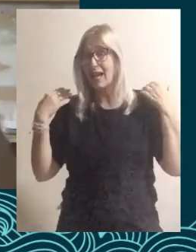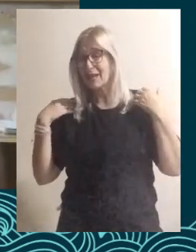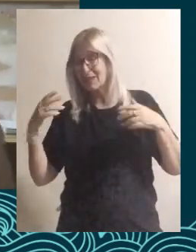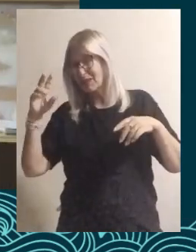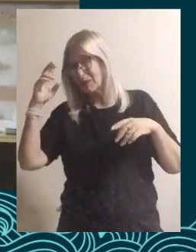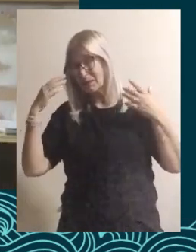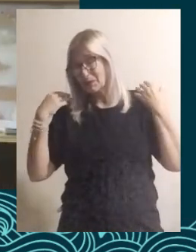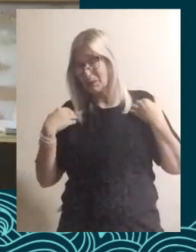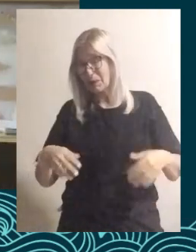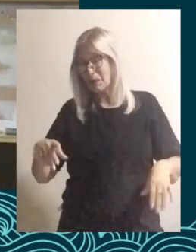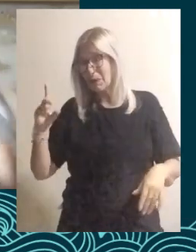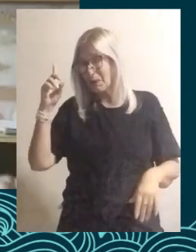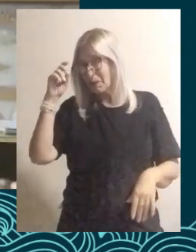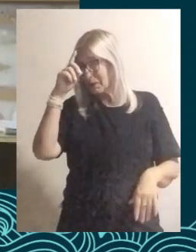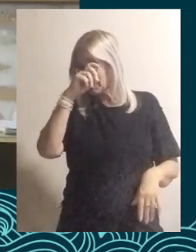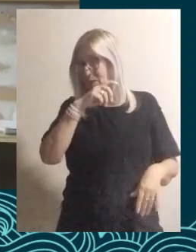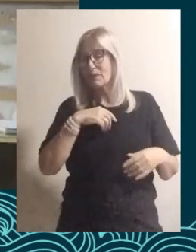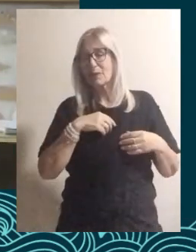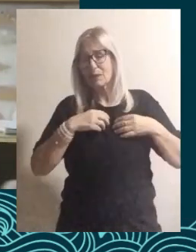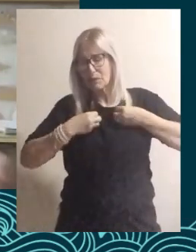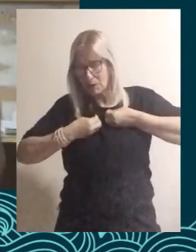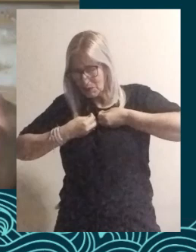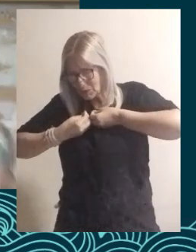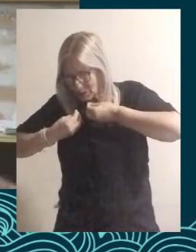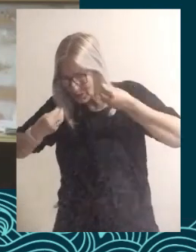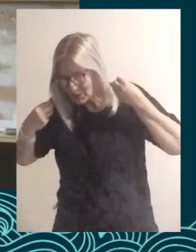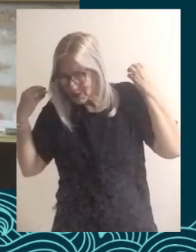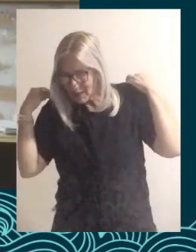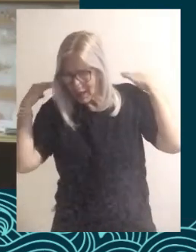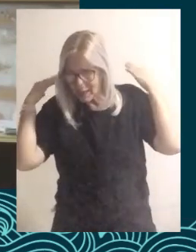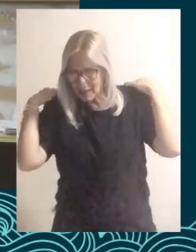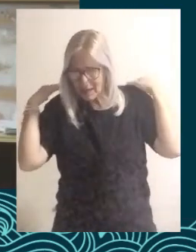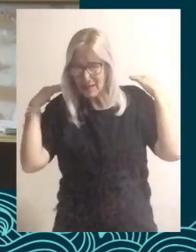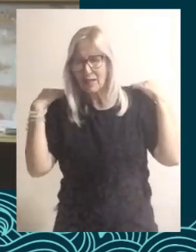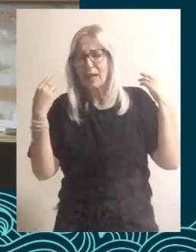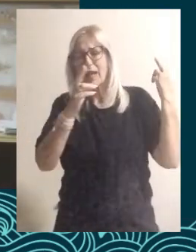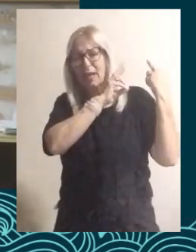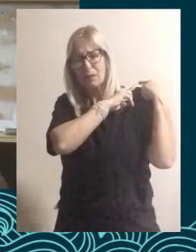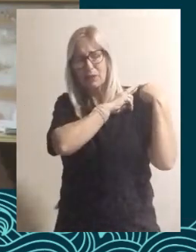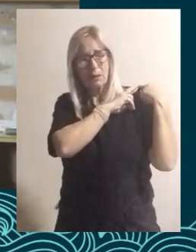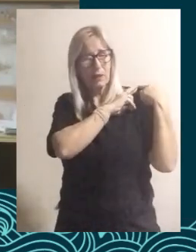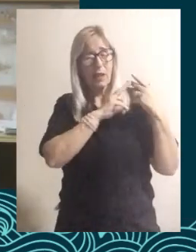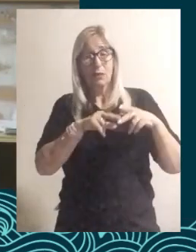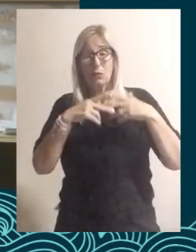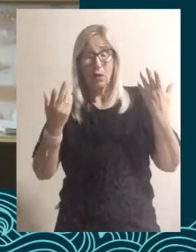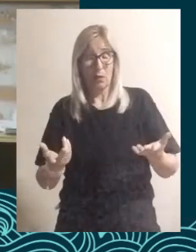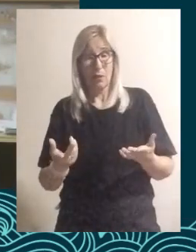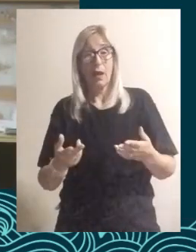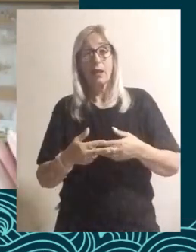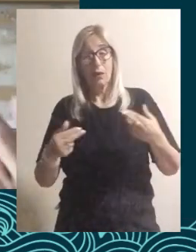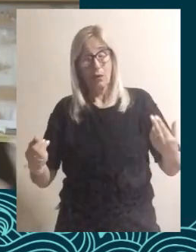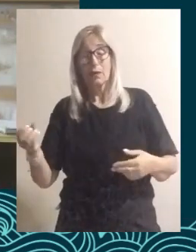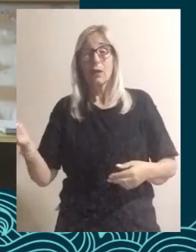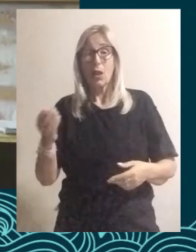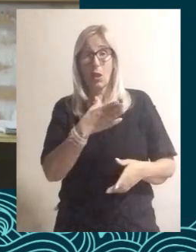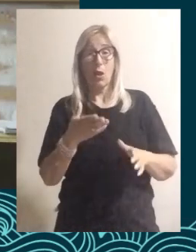aqui, eu tô com a minha mochila muito cheia, preciso descarregar. E é isso, né? Então, e a gente, eu acho